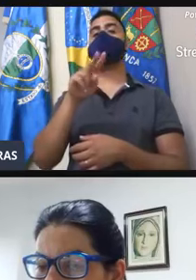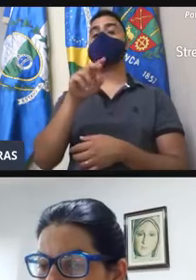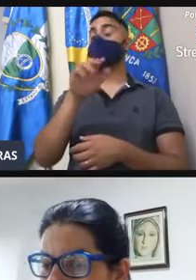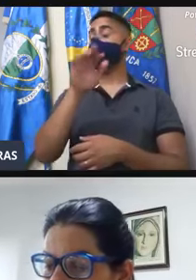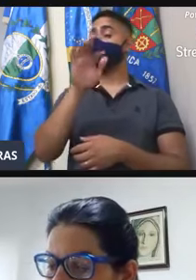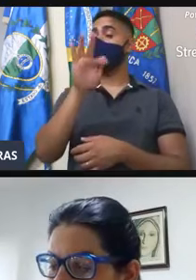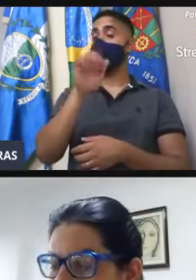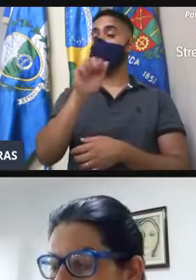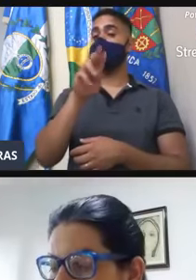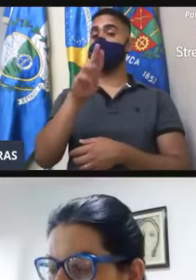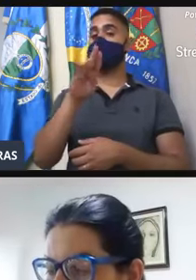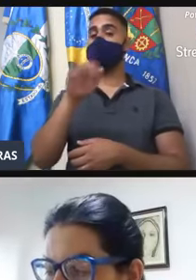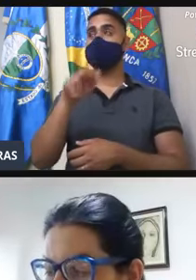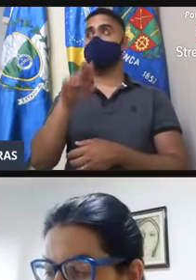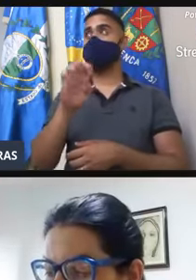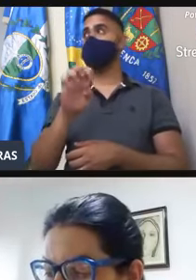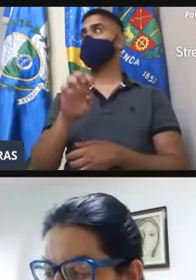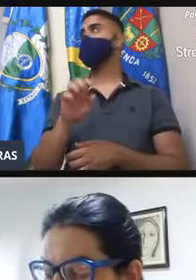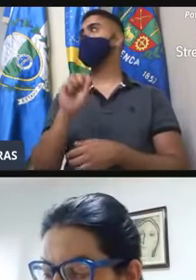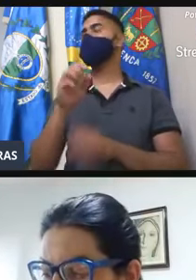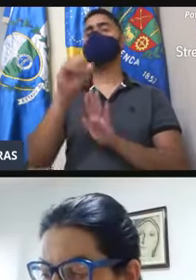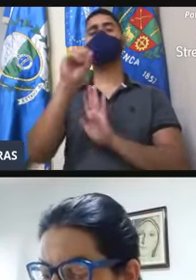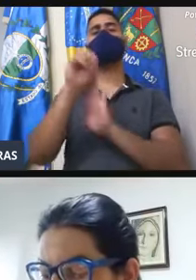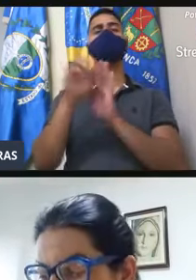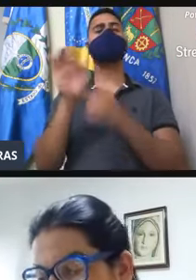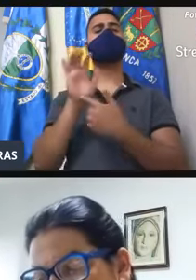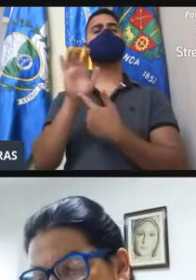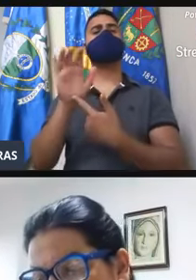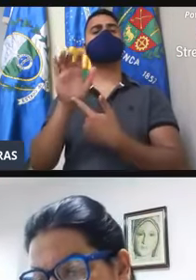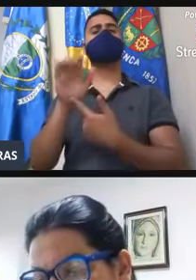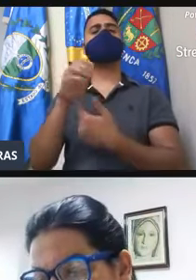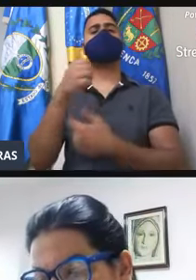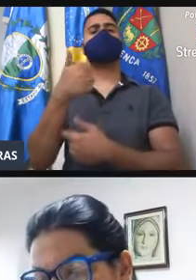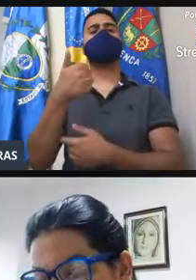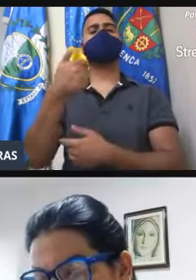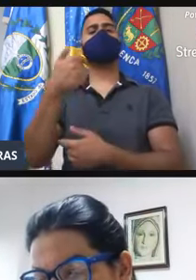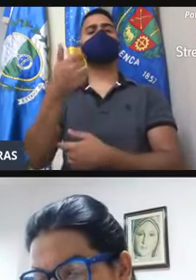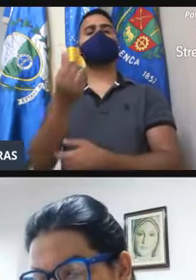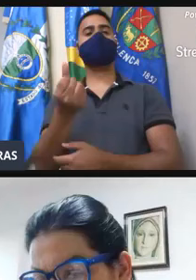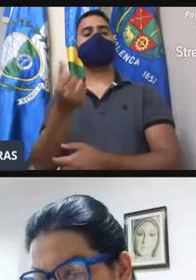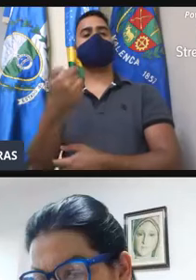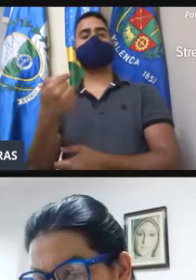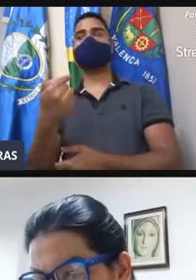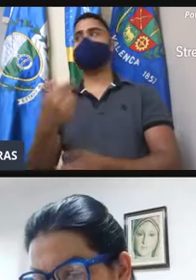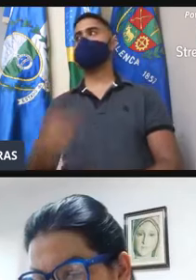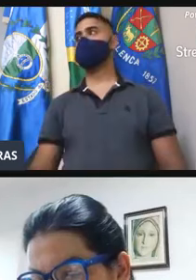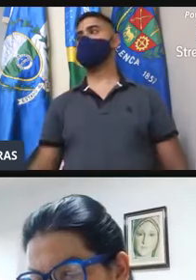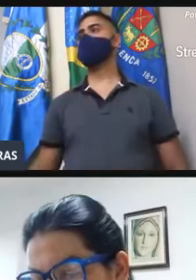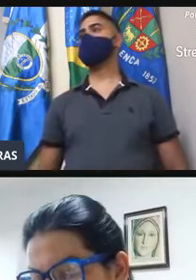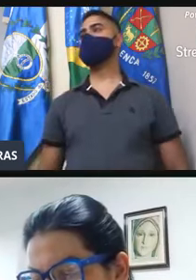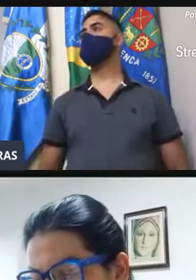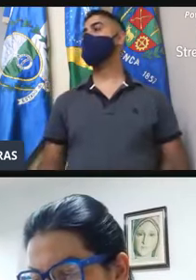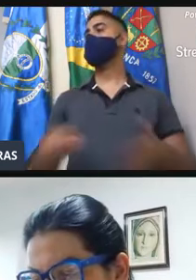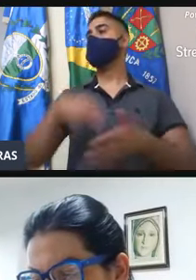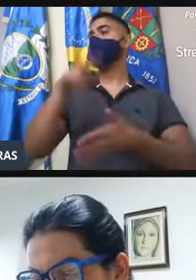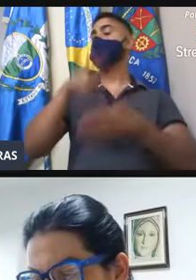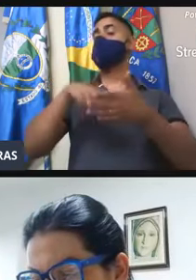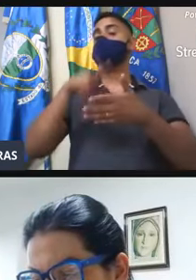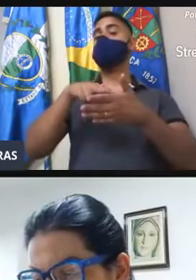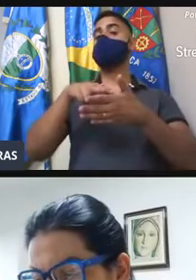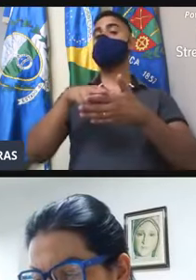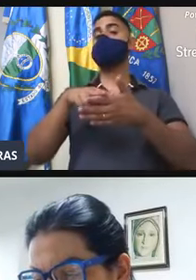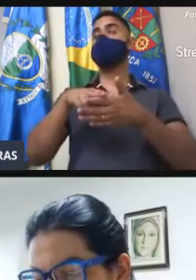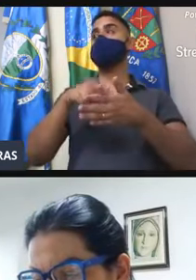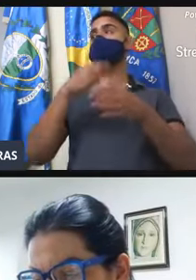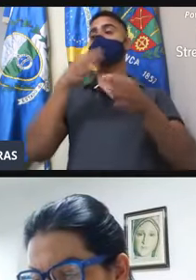no que diz respeito a um ofício, a uma indicação 167, da nobre vereadora. Agora vamos para a leitura